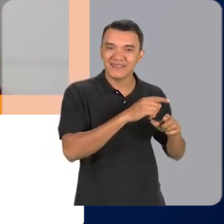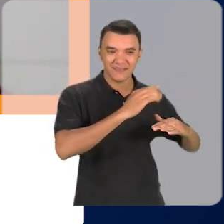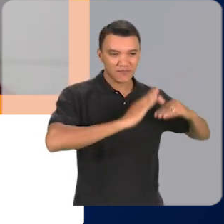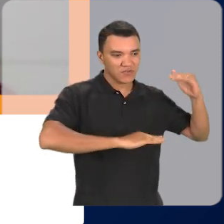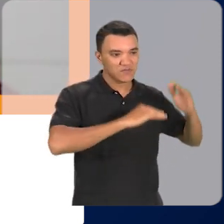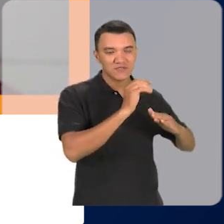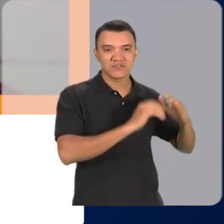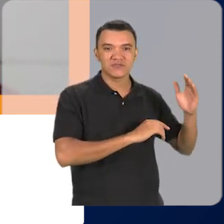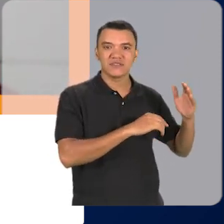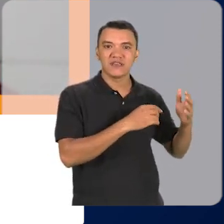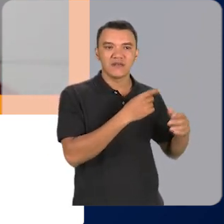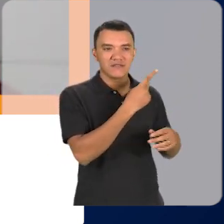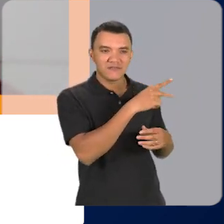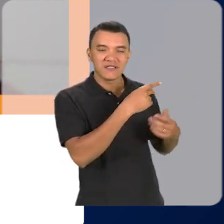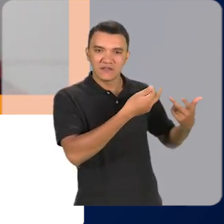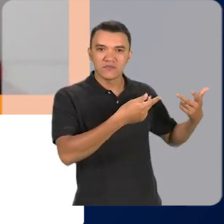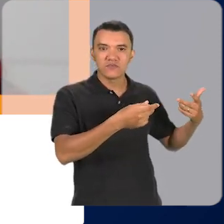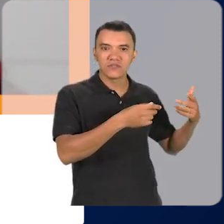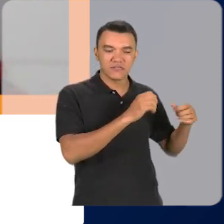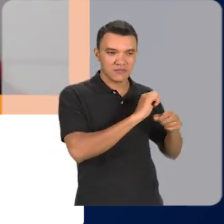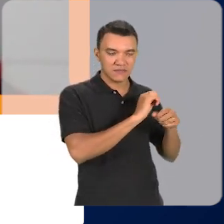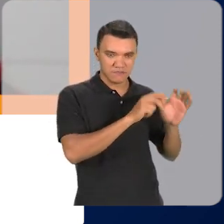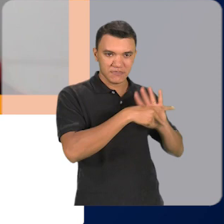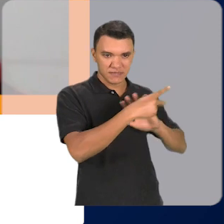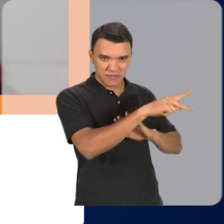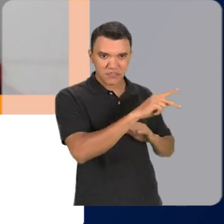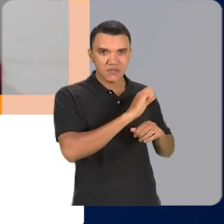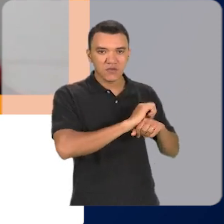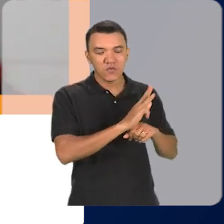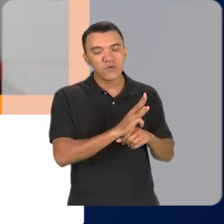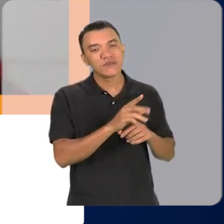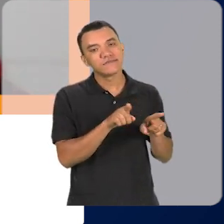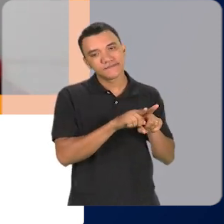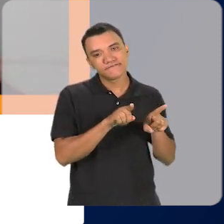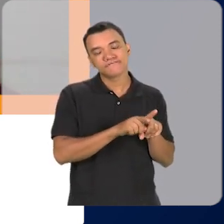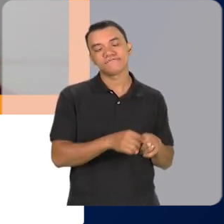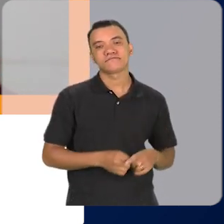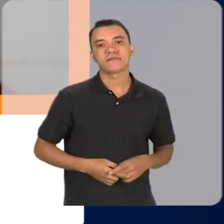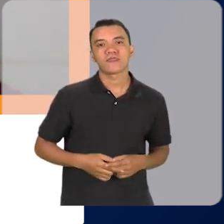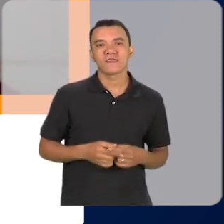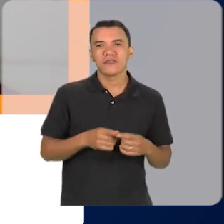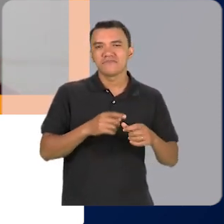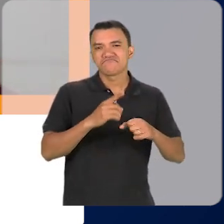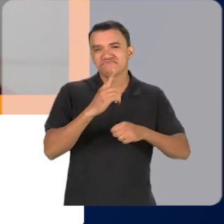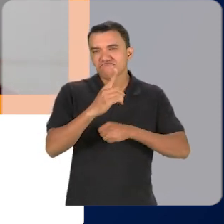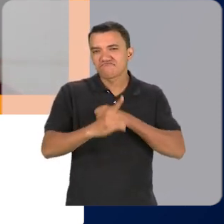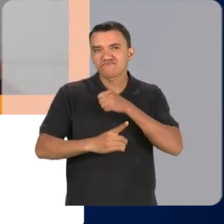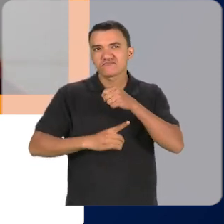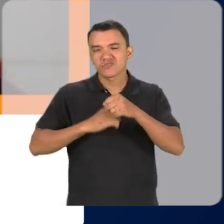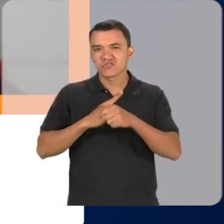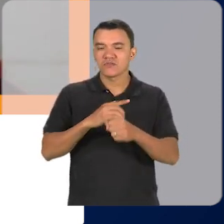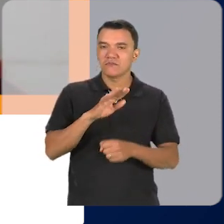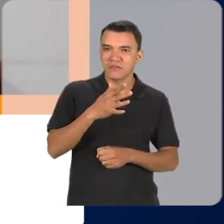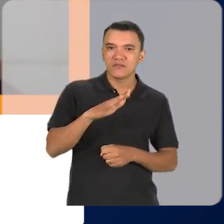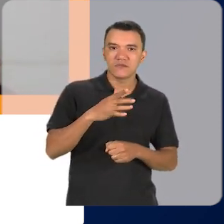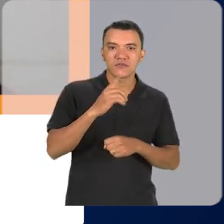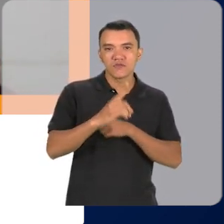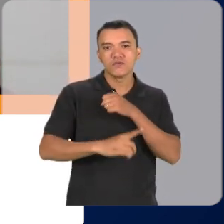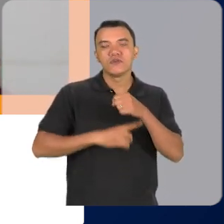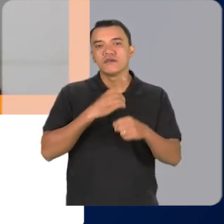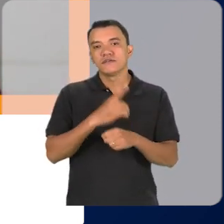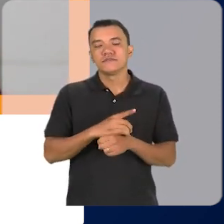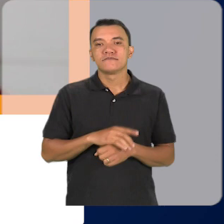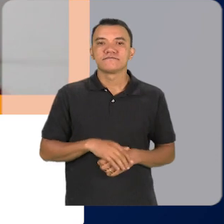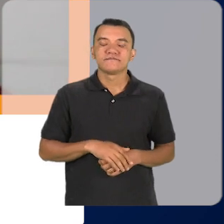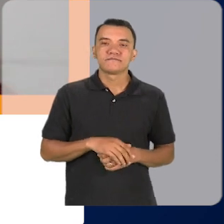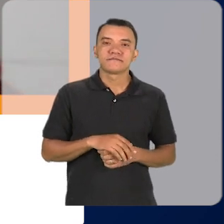UEMA. Então, durou, em média, 1 ano, um pouco menos de 1 ano, até, talvez, por conta da